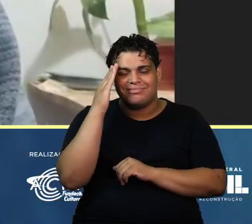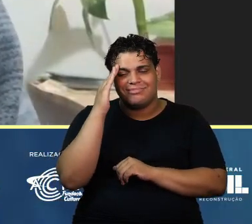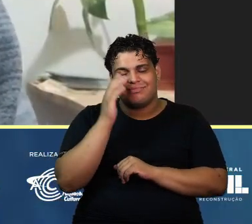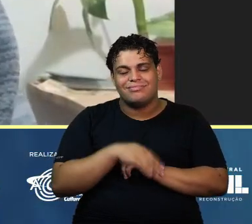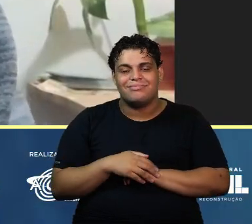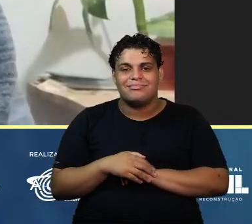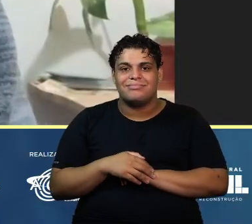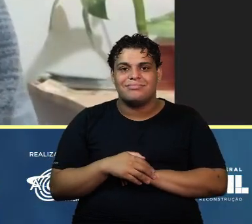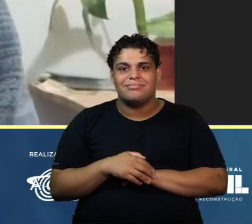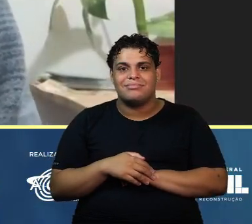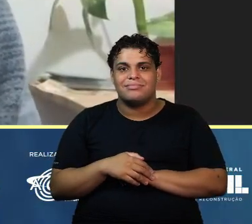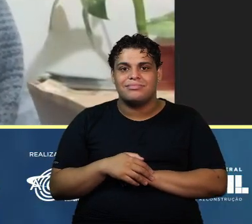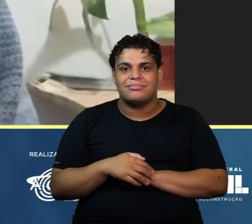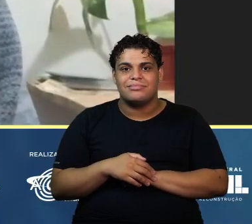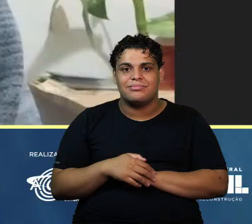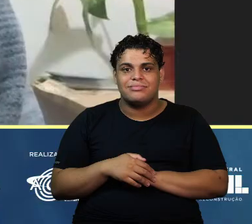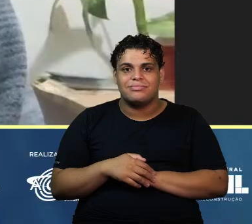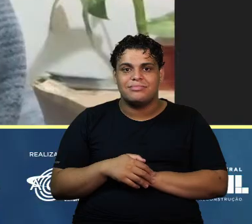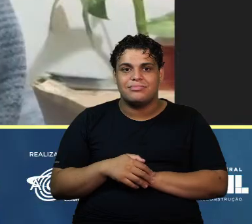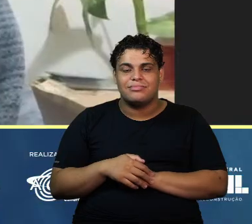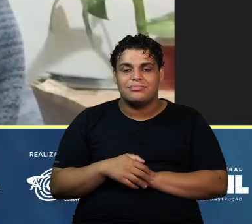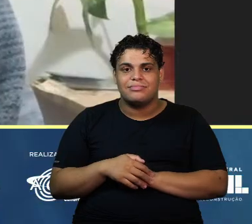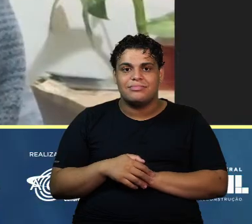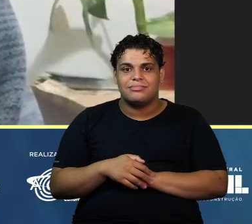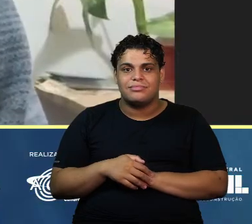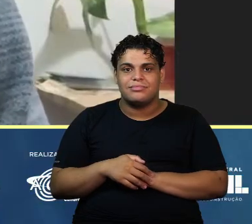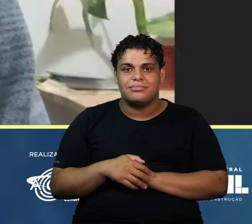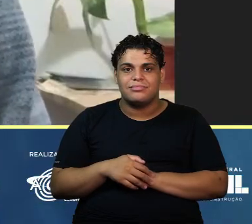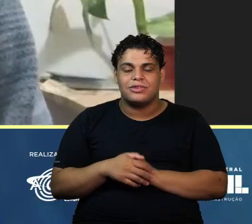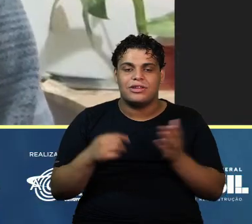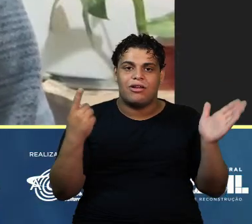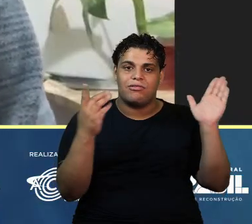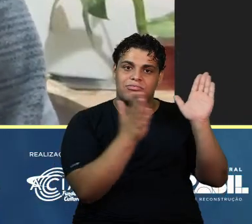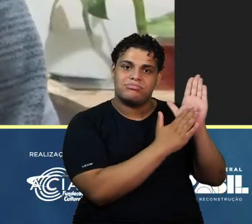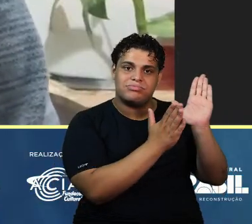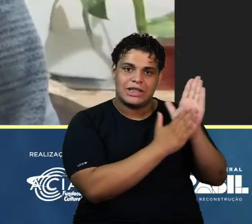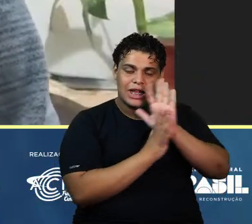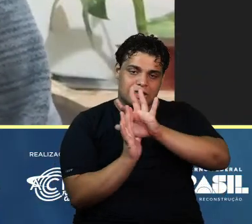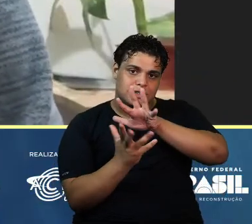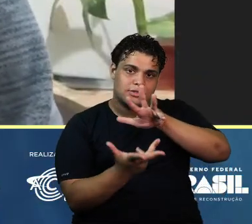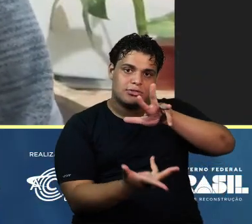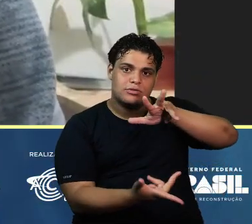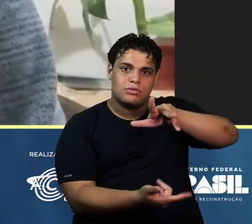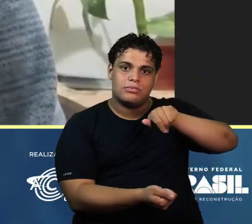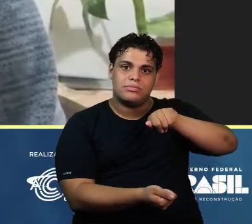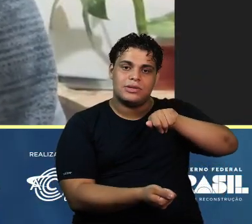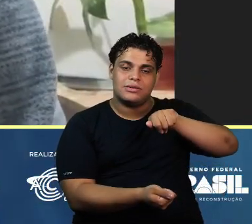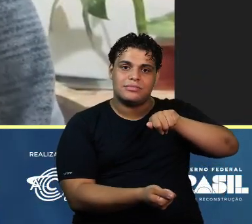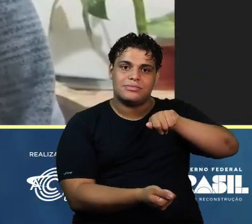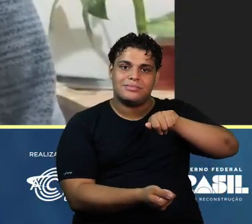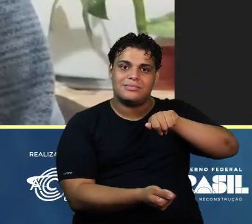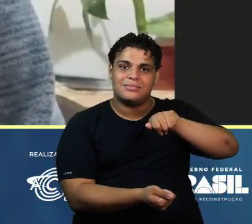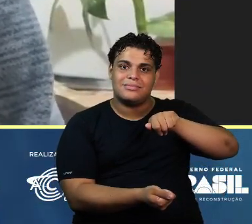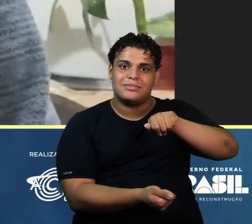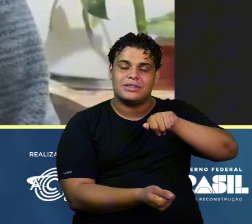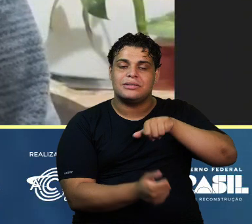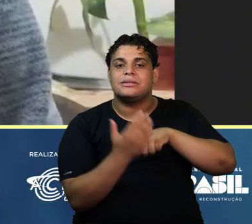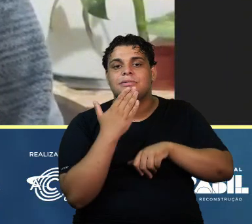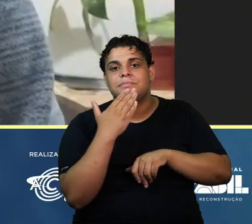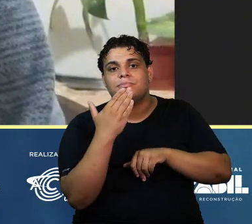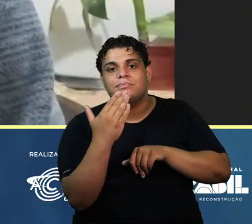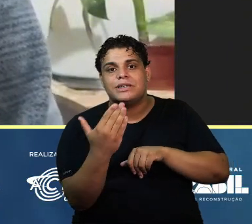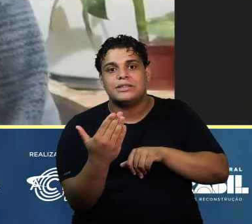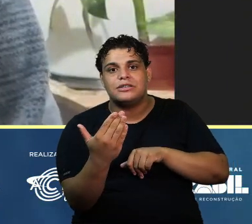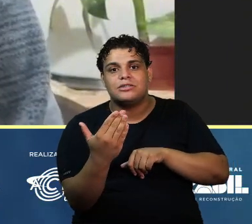a nossa organização está envolvida com um tratado global que está